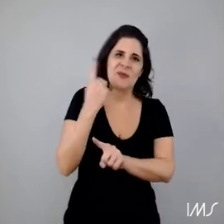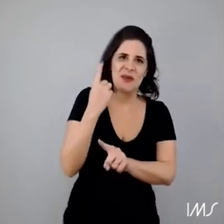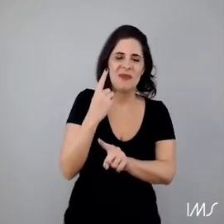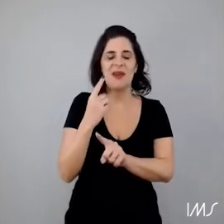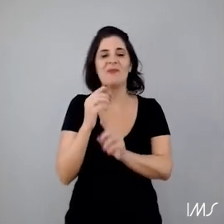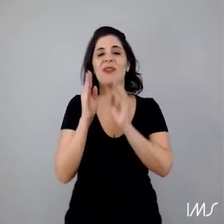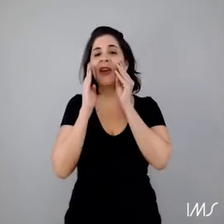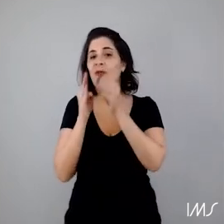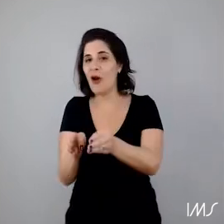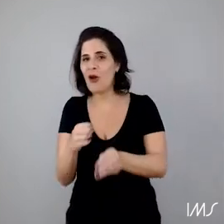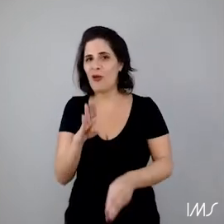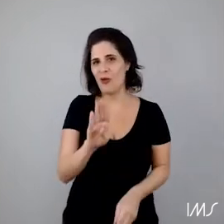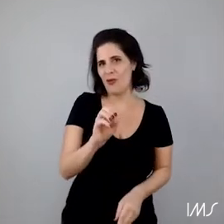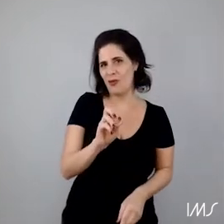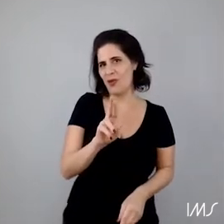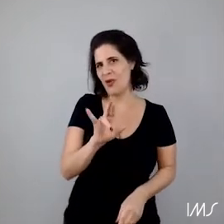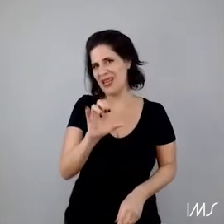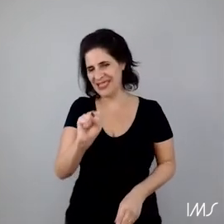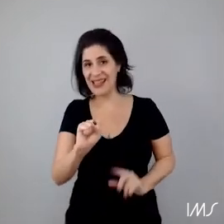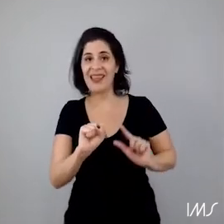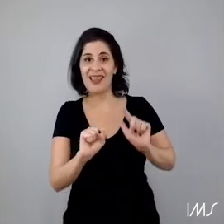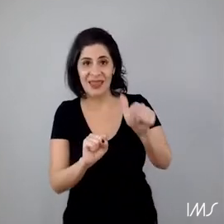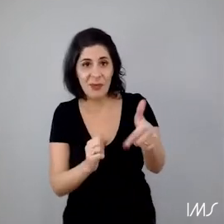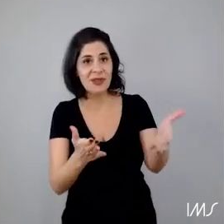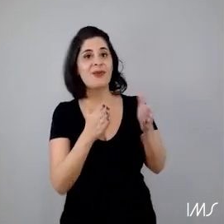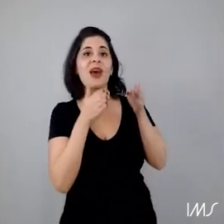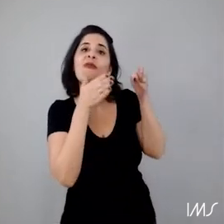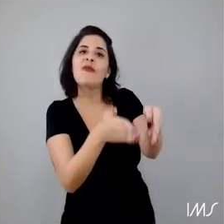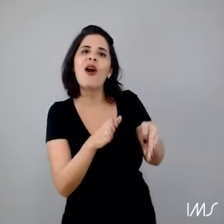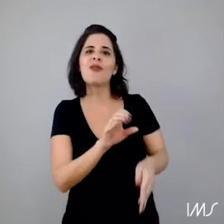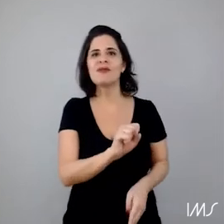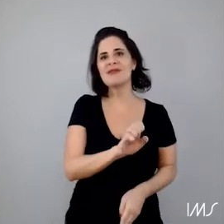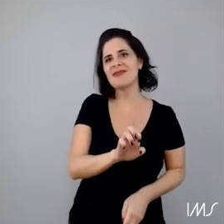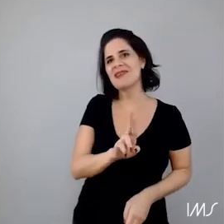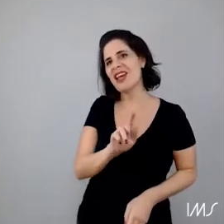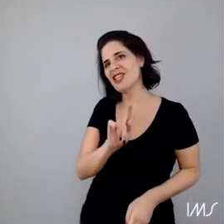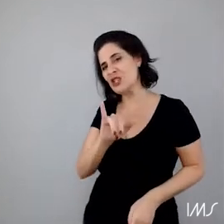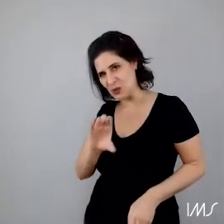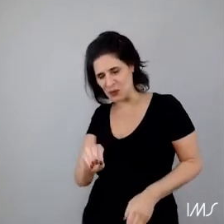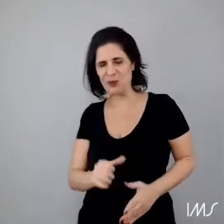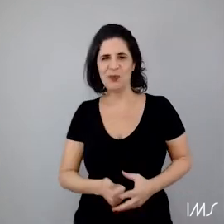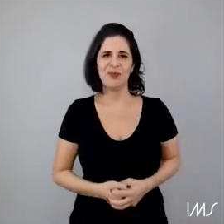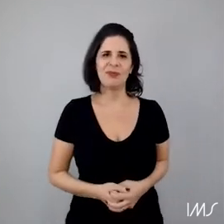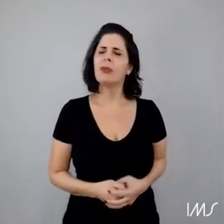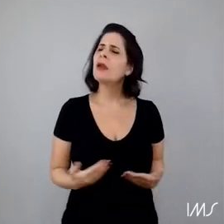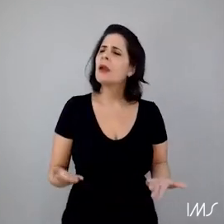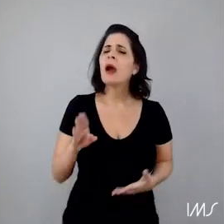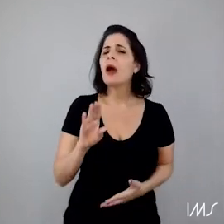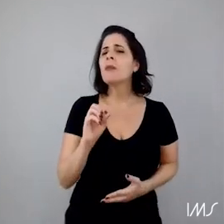Sérgio. Boris, são coisas que vocês citaram que eu gostaria, talvez seja interessante aprofundar, né?